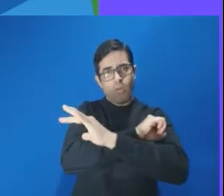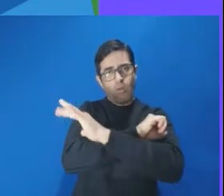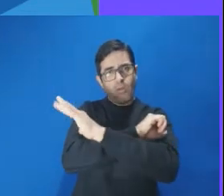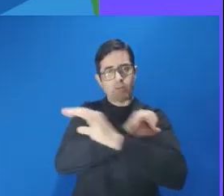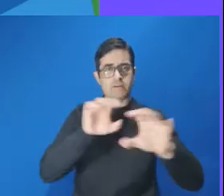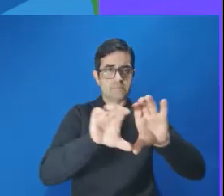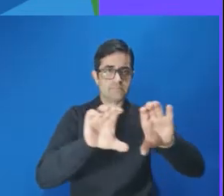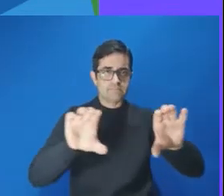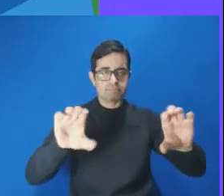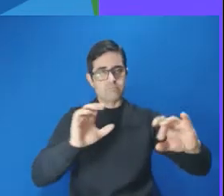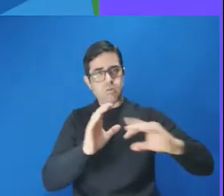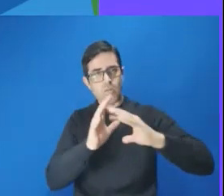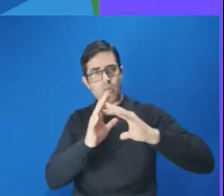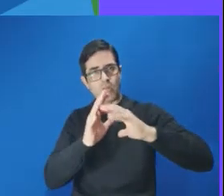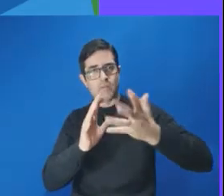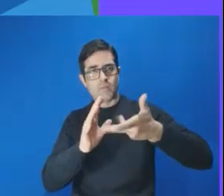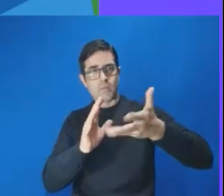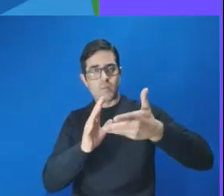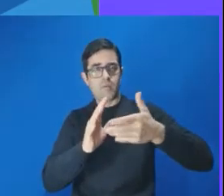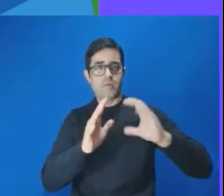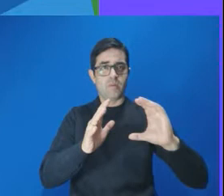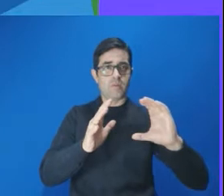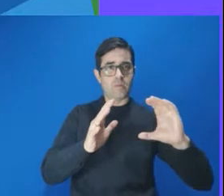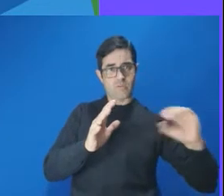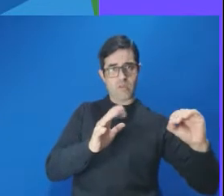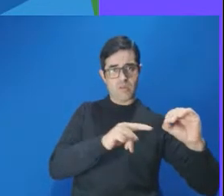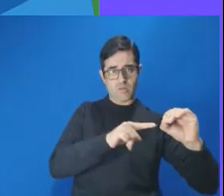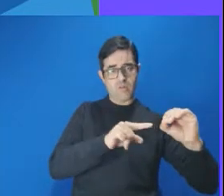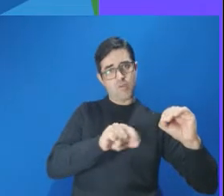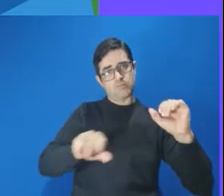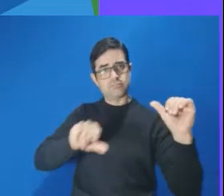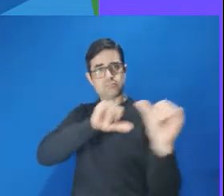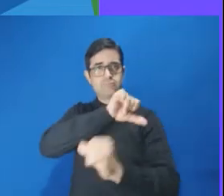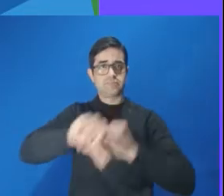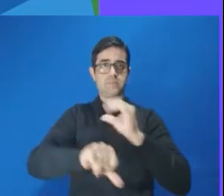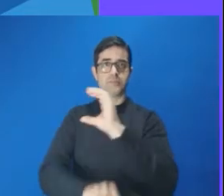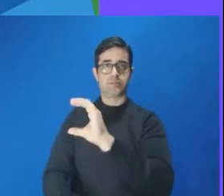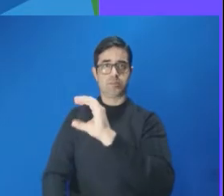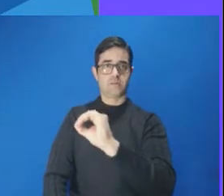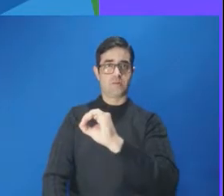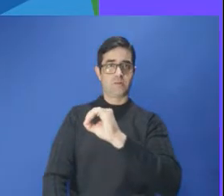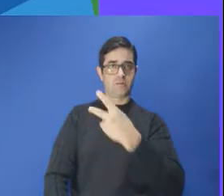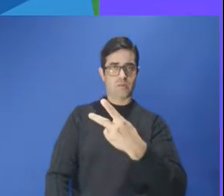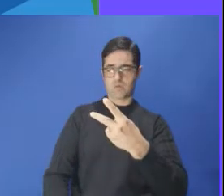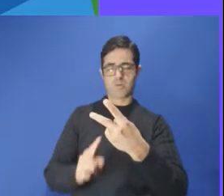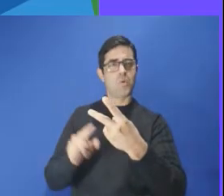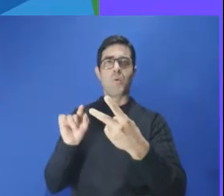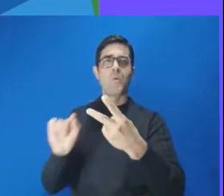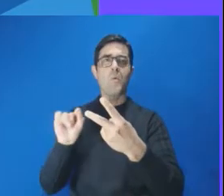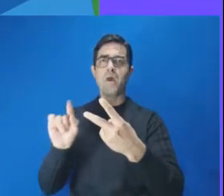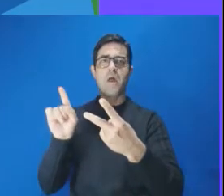produzido ali seja transformado em dióxido de carbono, já que o dióxido de carbono não é tóxico, embora também